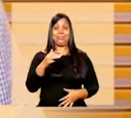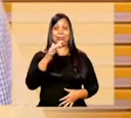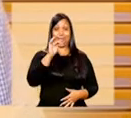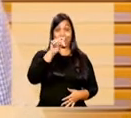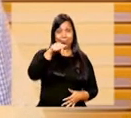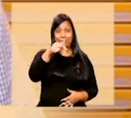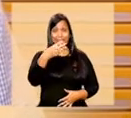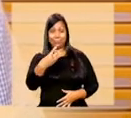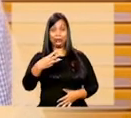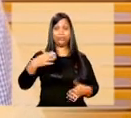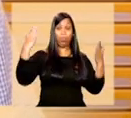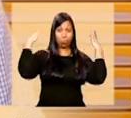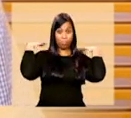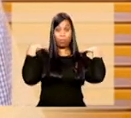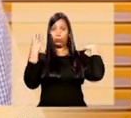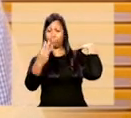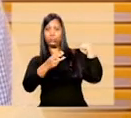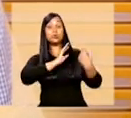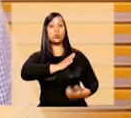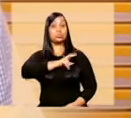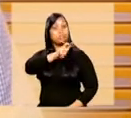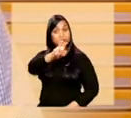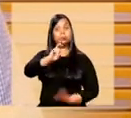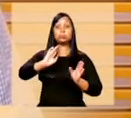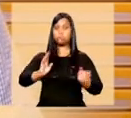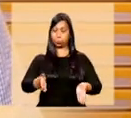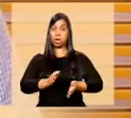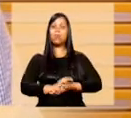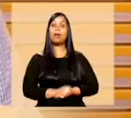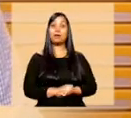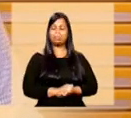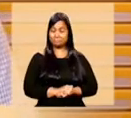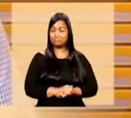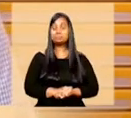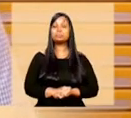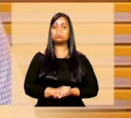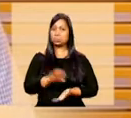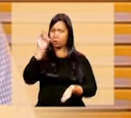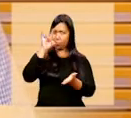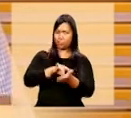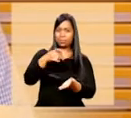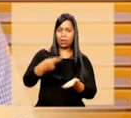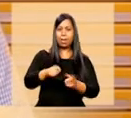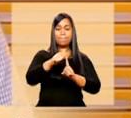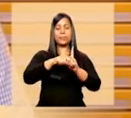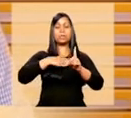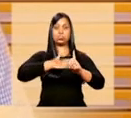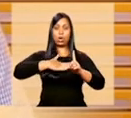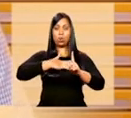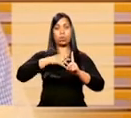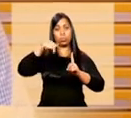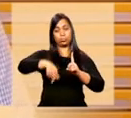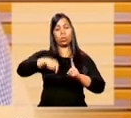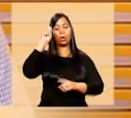76, pulmão 3 e coração, já foram 5 corações transplantados, números consolidados até agosto de